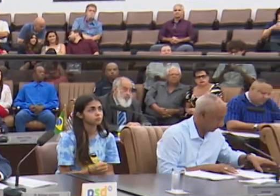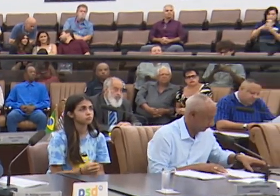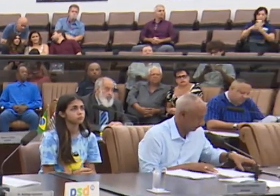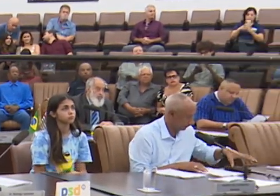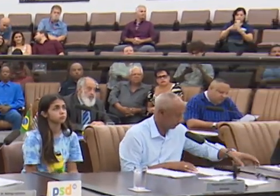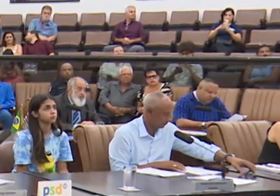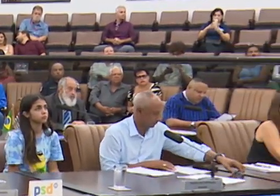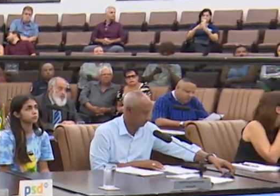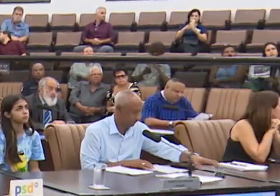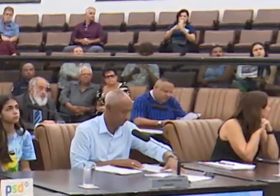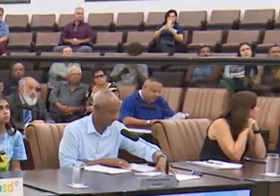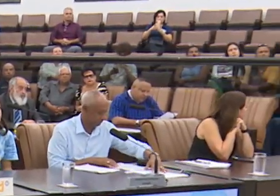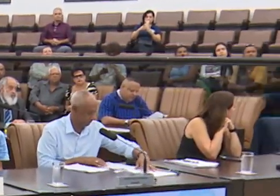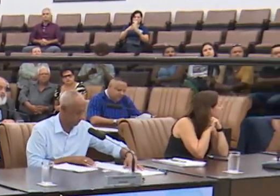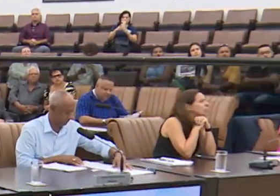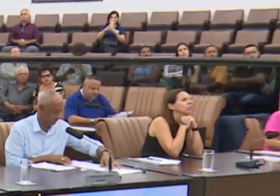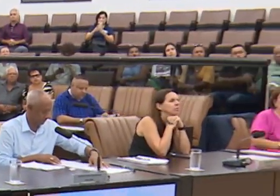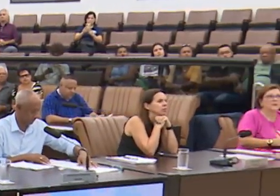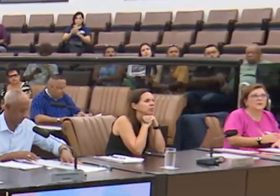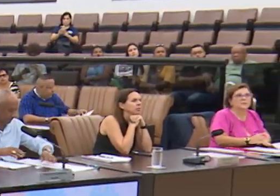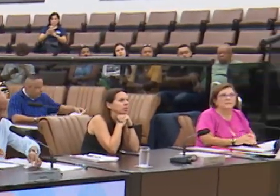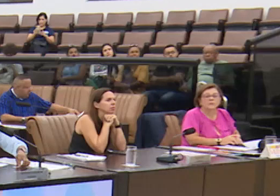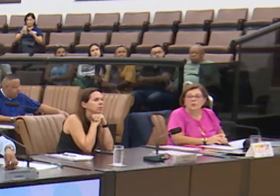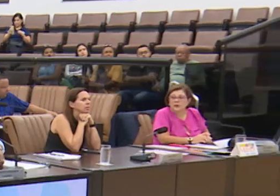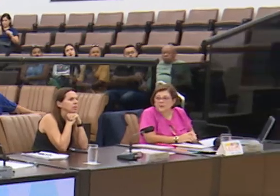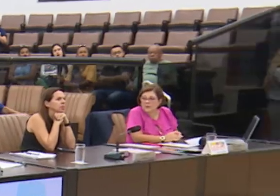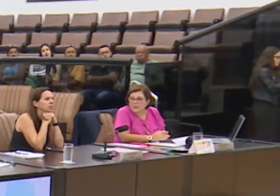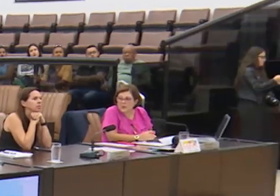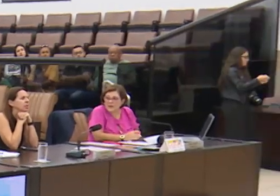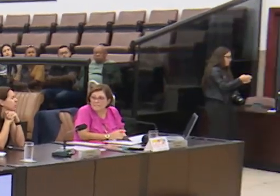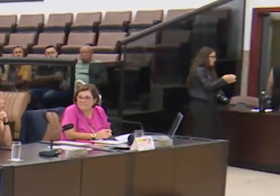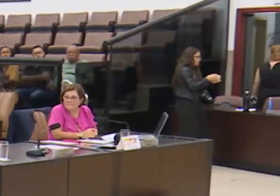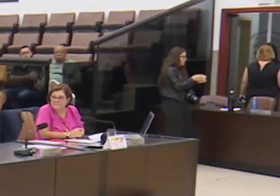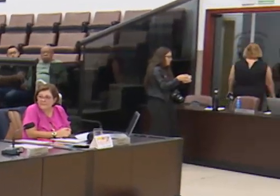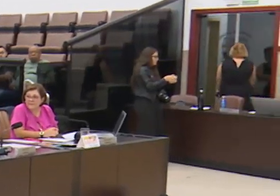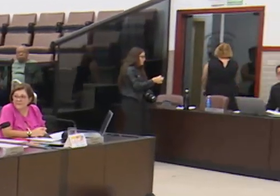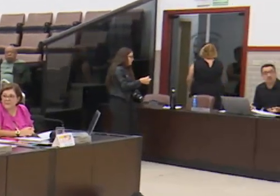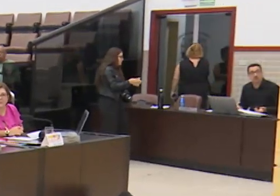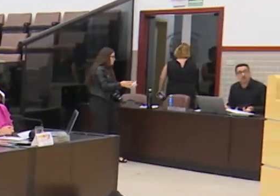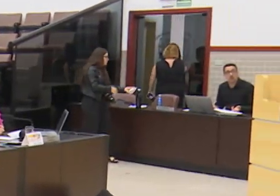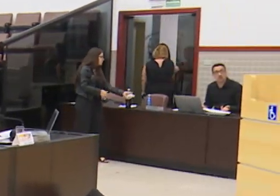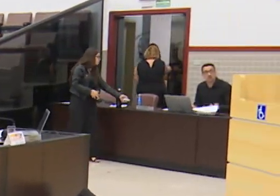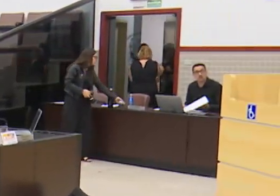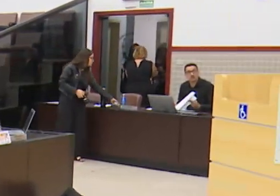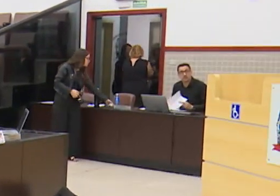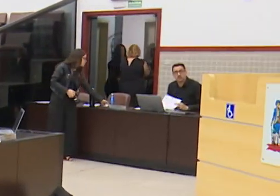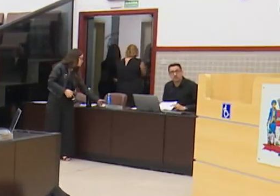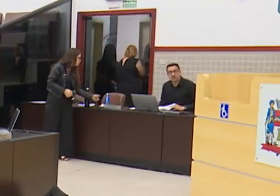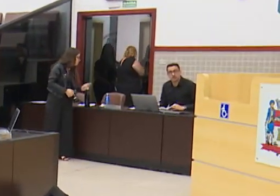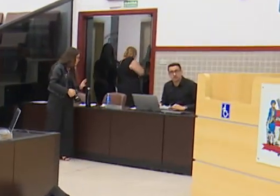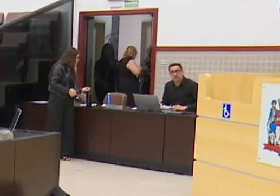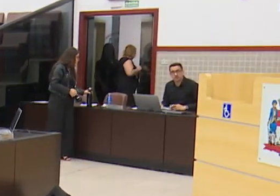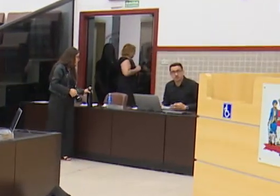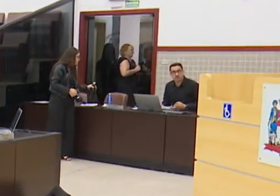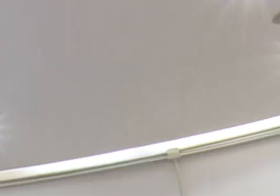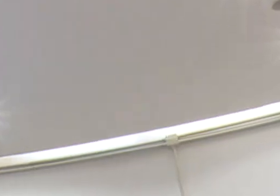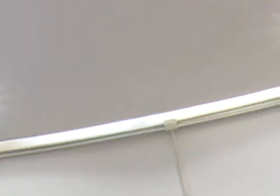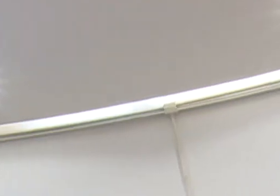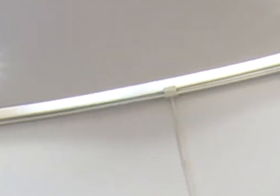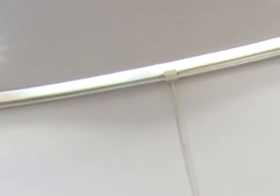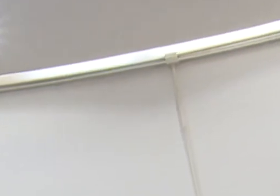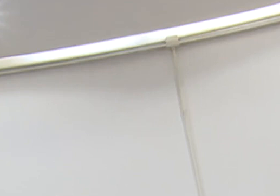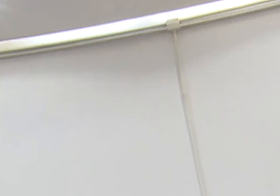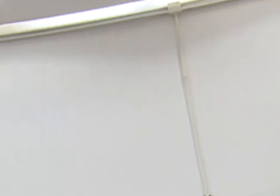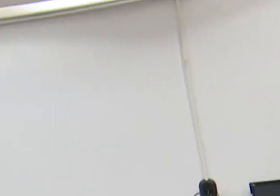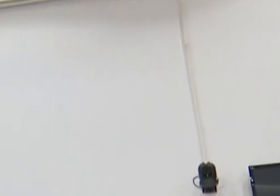Nesta última quinta-feira, dia 2 de maio, a Câmara Municipal de Jacareí sediou a 13ª sessão ordinária do ano.